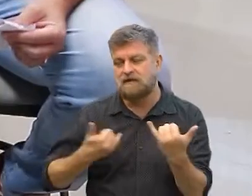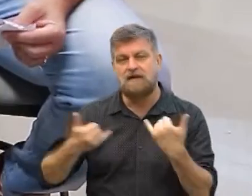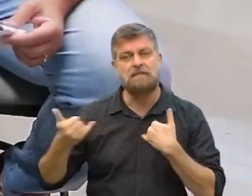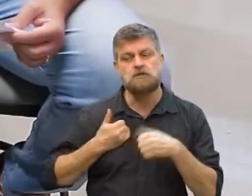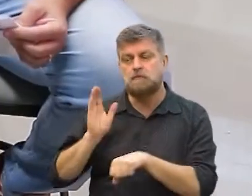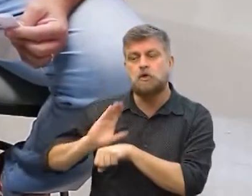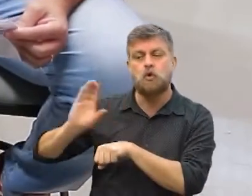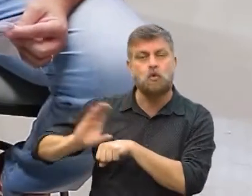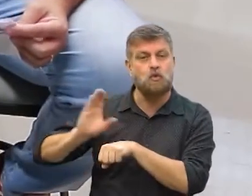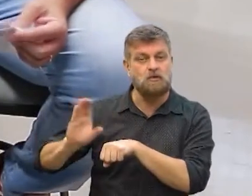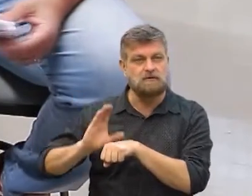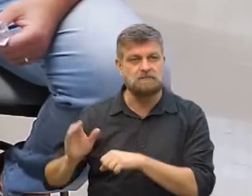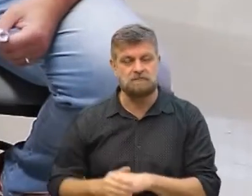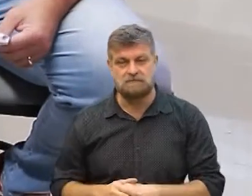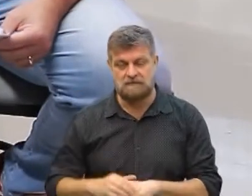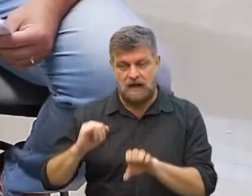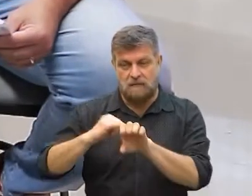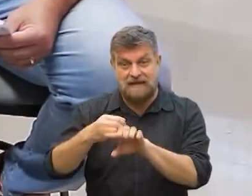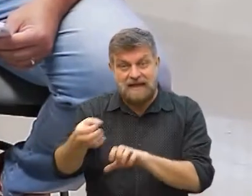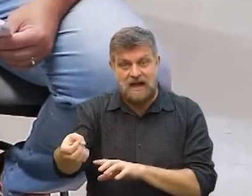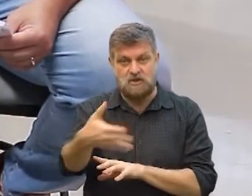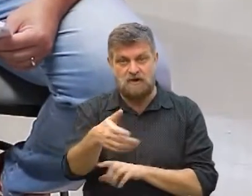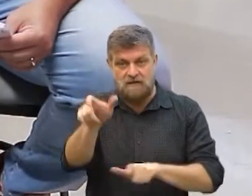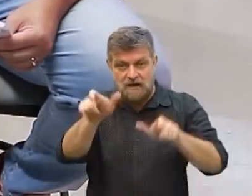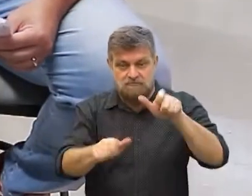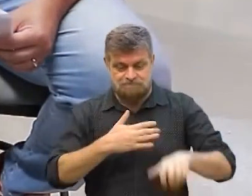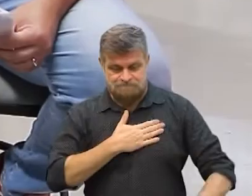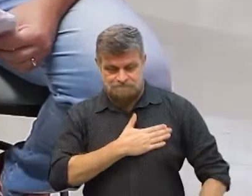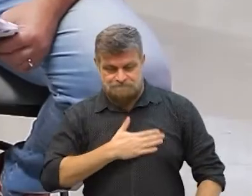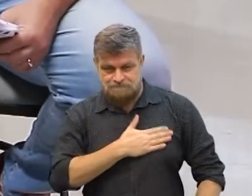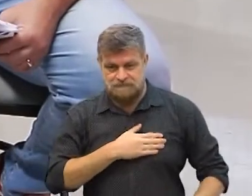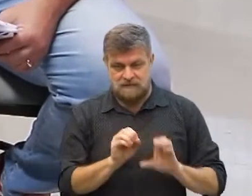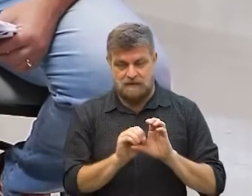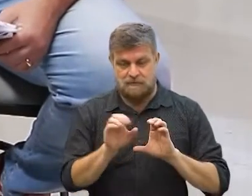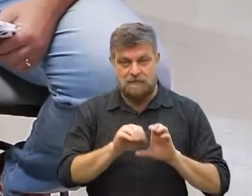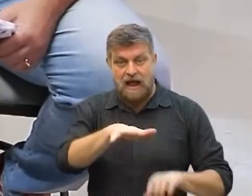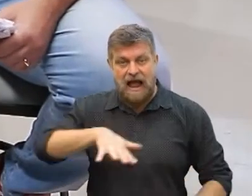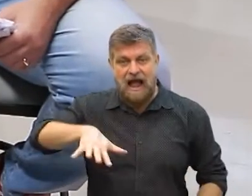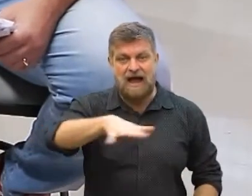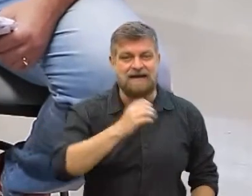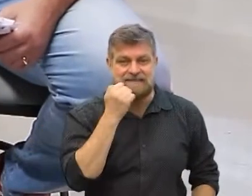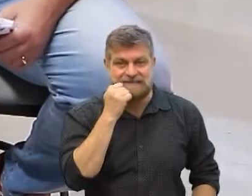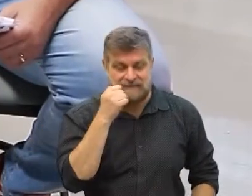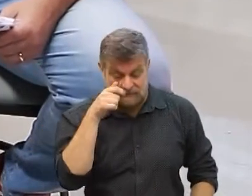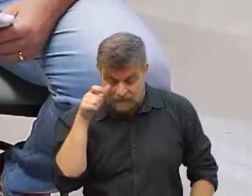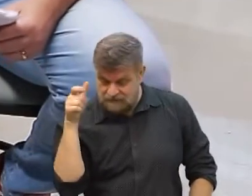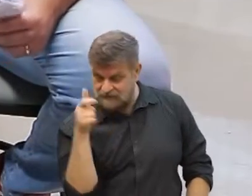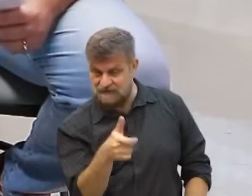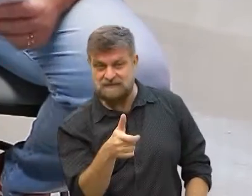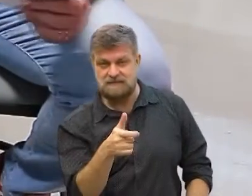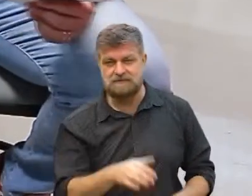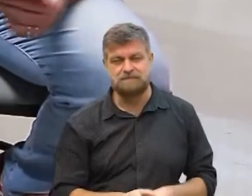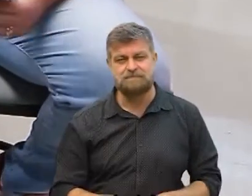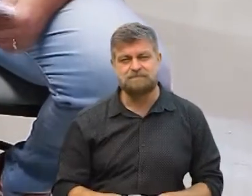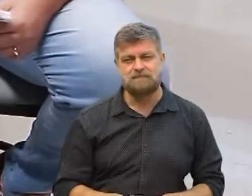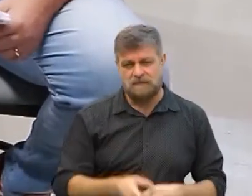esse curso aí, que é bastante inovador, não é? Para quem gosta dessa área de ciência, que é uma área de fato bastante interessante, né? Então eu